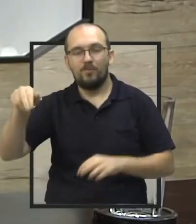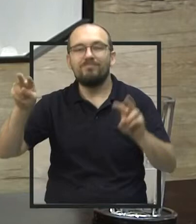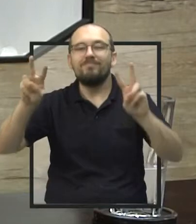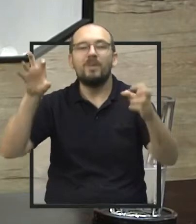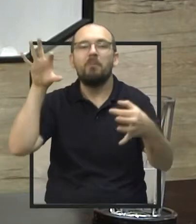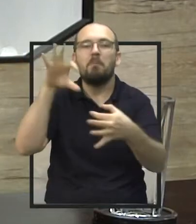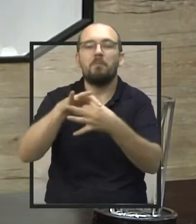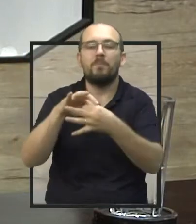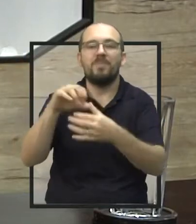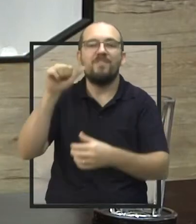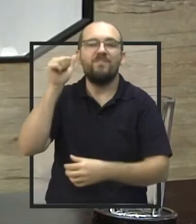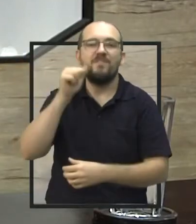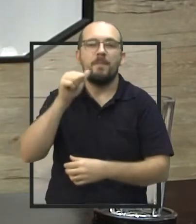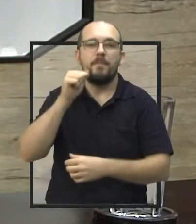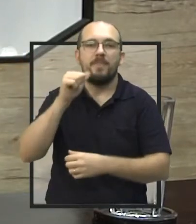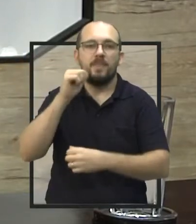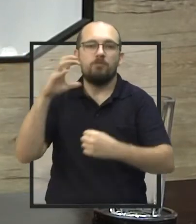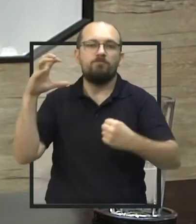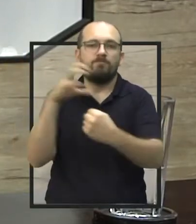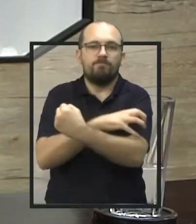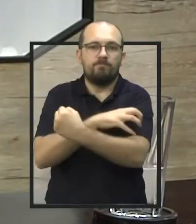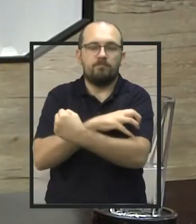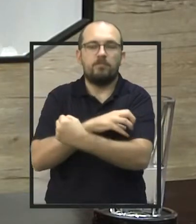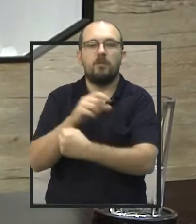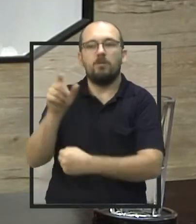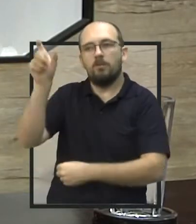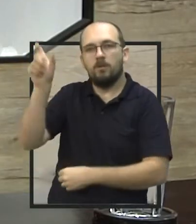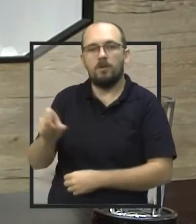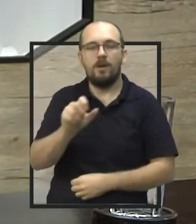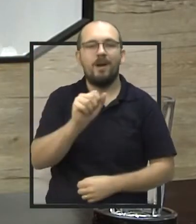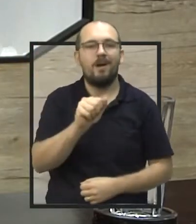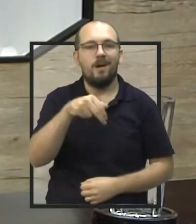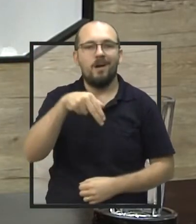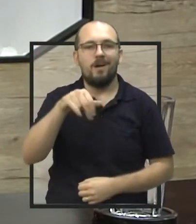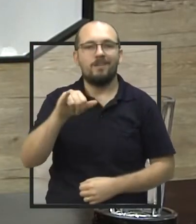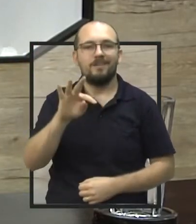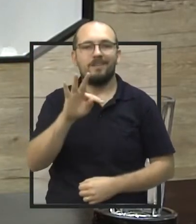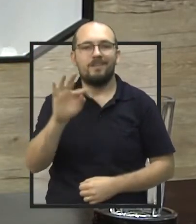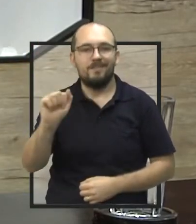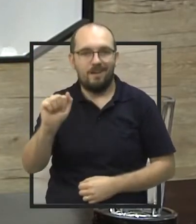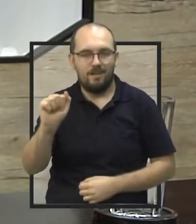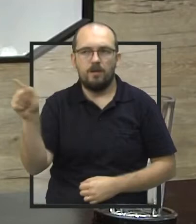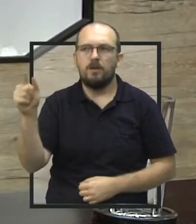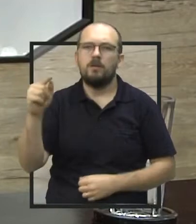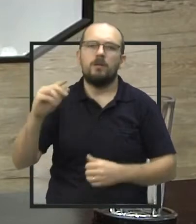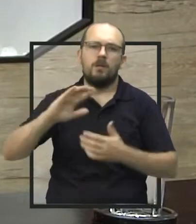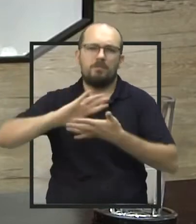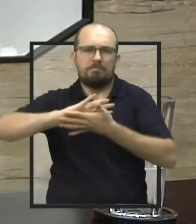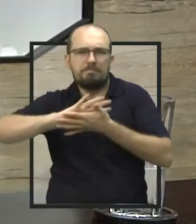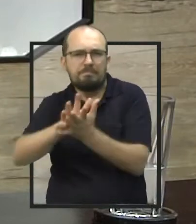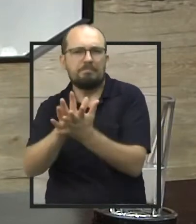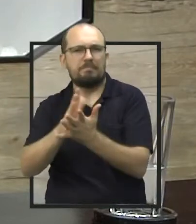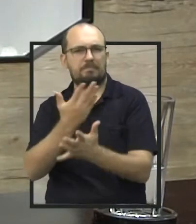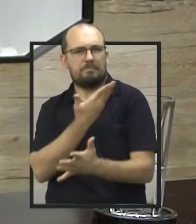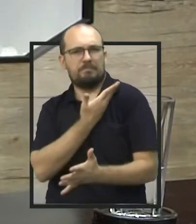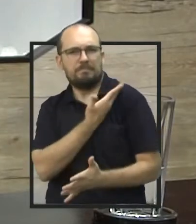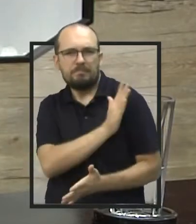Exatamente. E tem alguma crônica favorita desse livro? Tem. A minha crônica